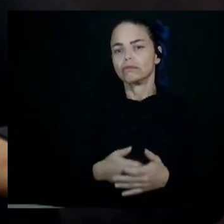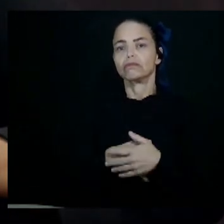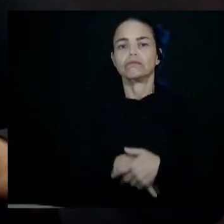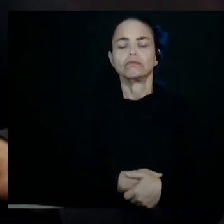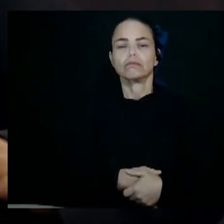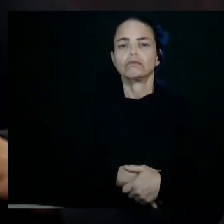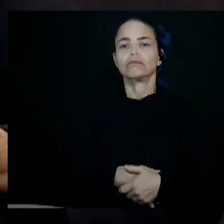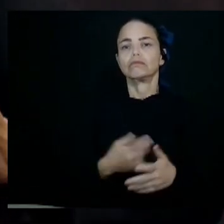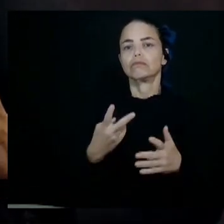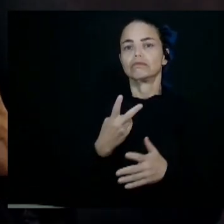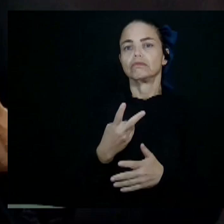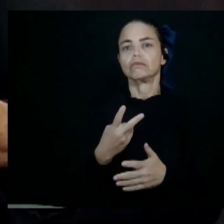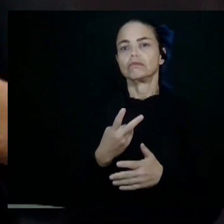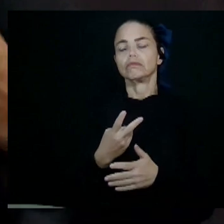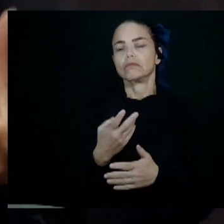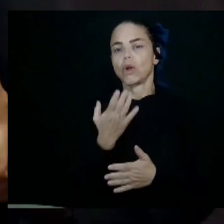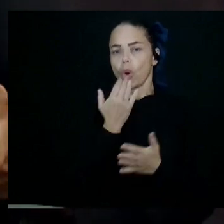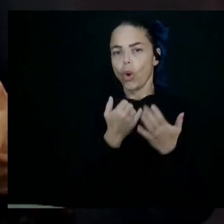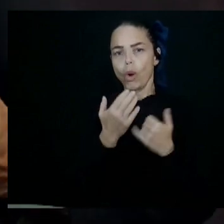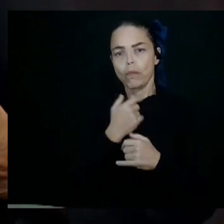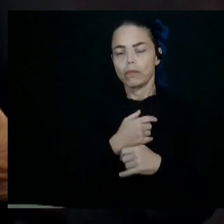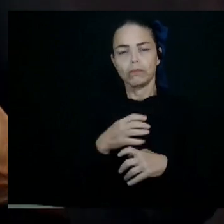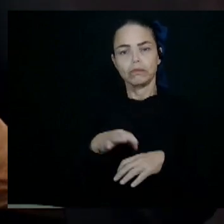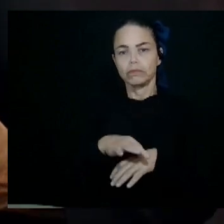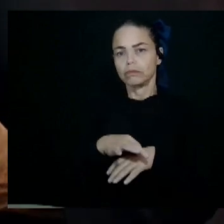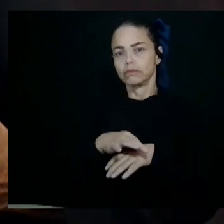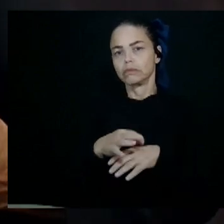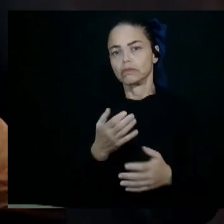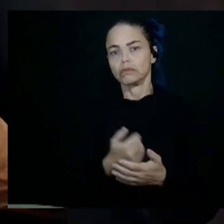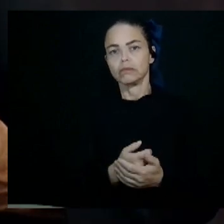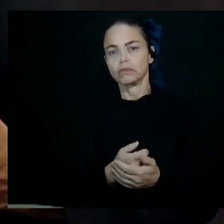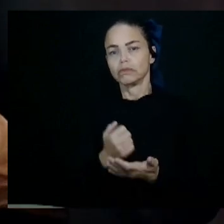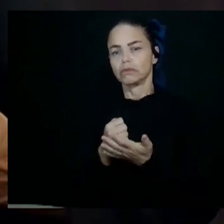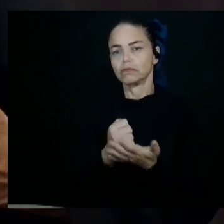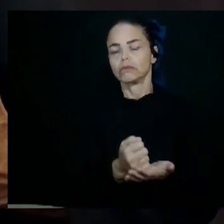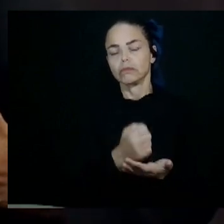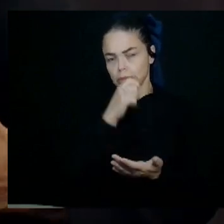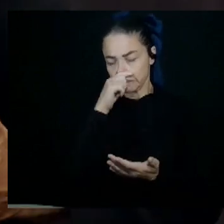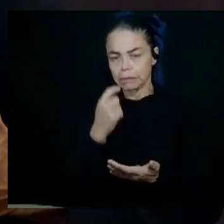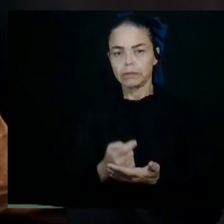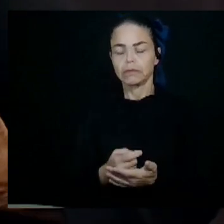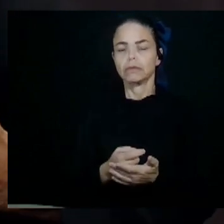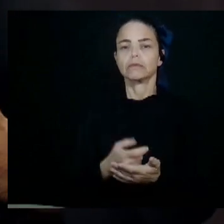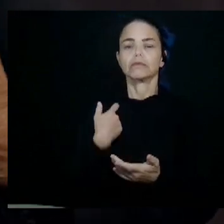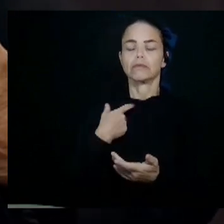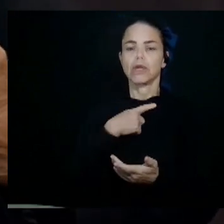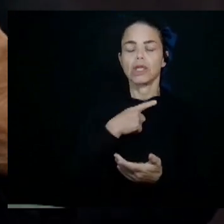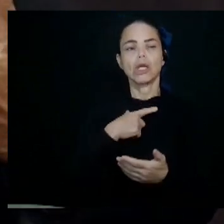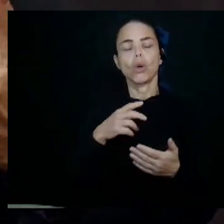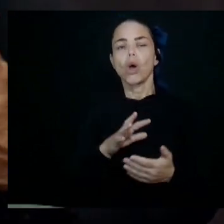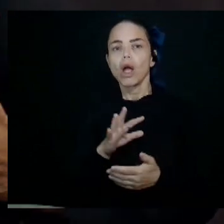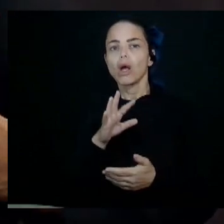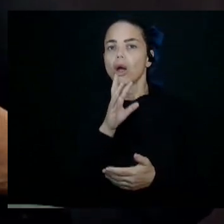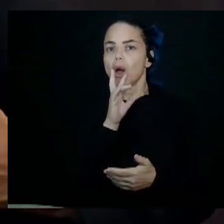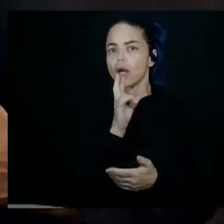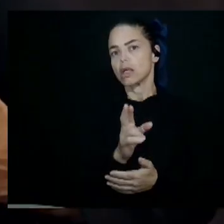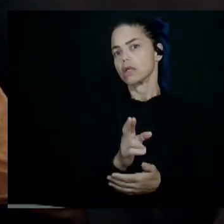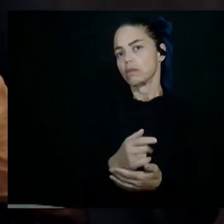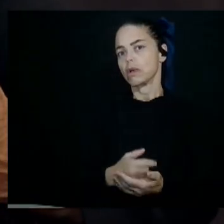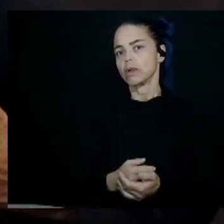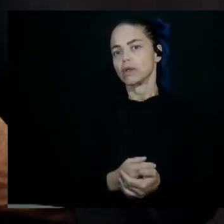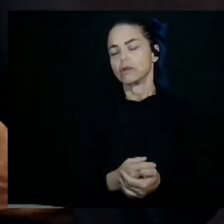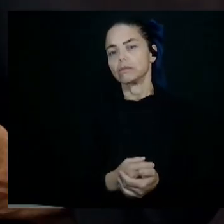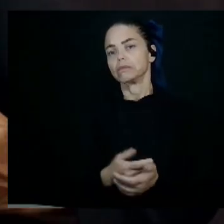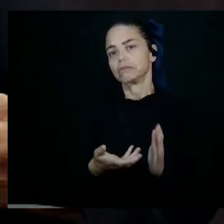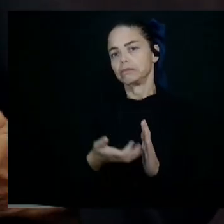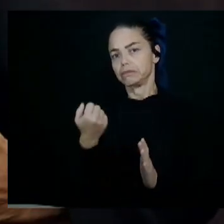sem carne, Uhum. ajuda muito, porque a Sim. pessoa vai colher, a gente diz assim, que assim, a retirada